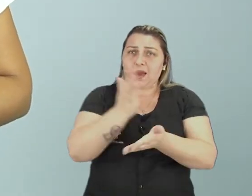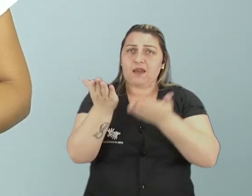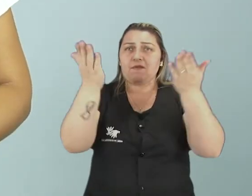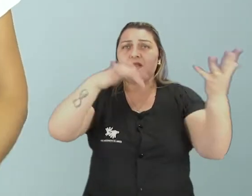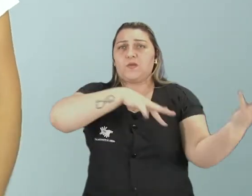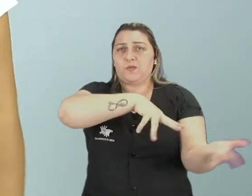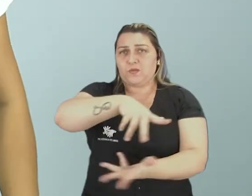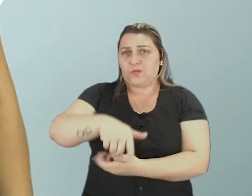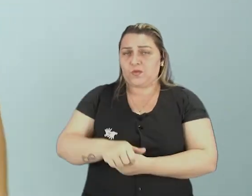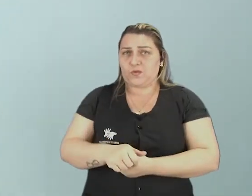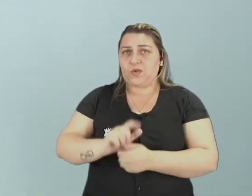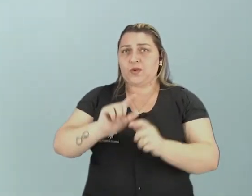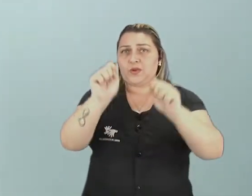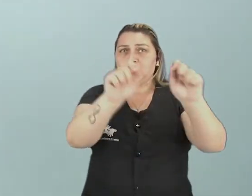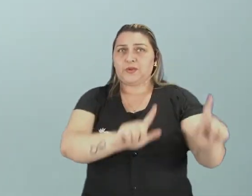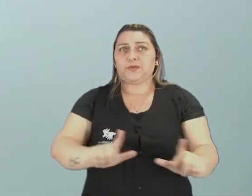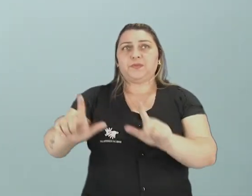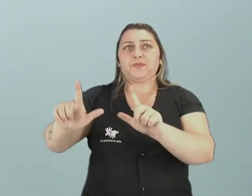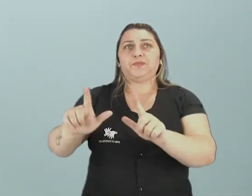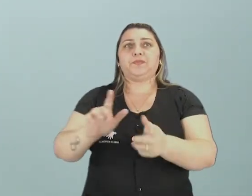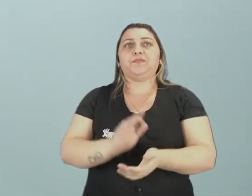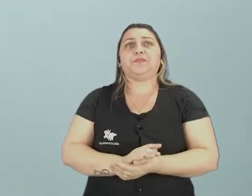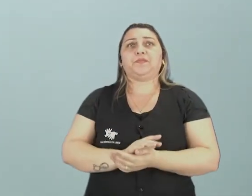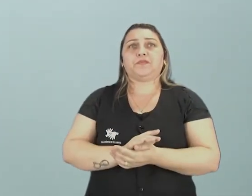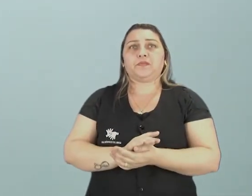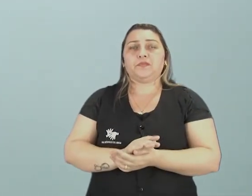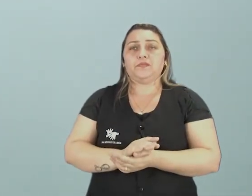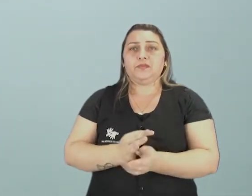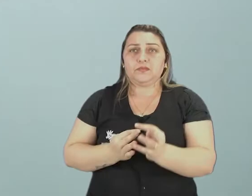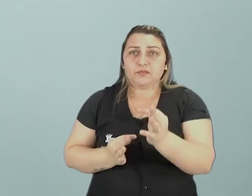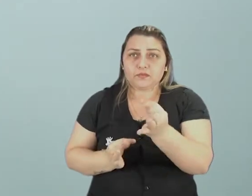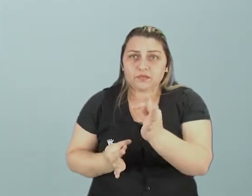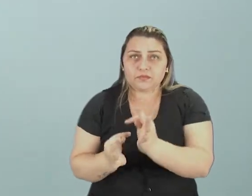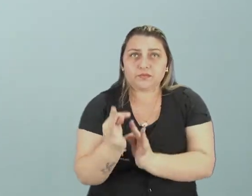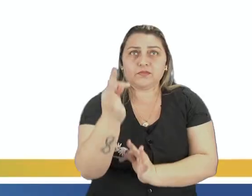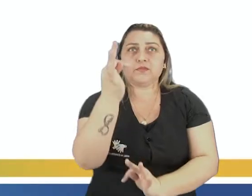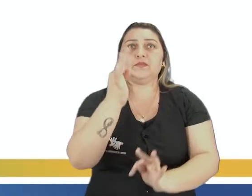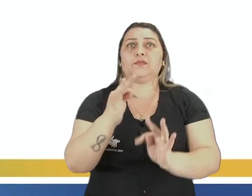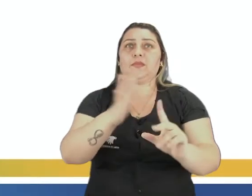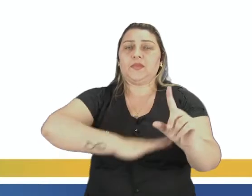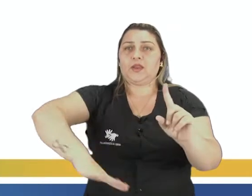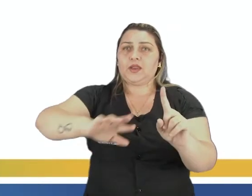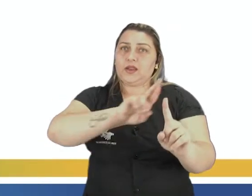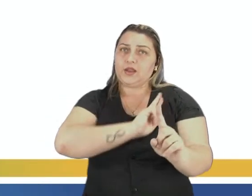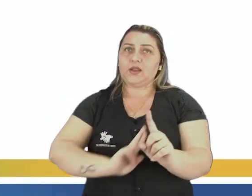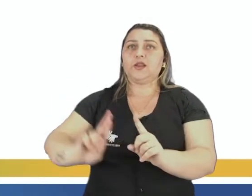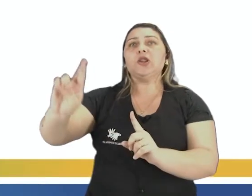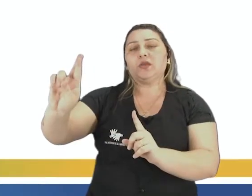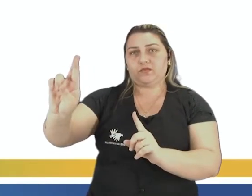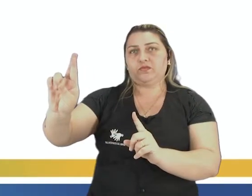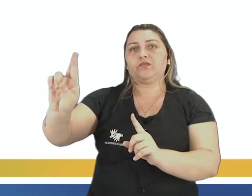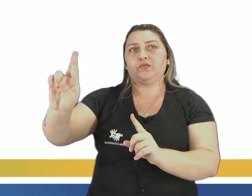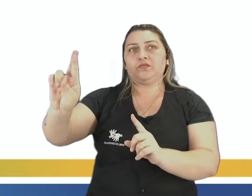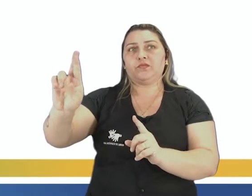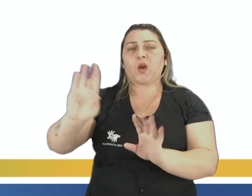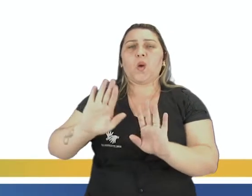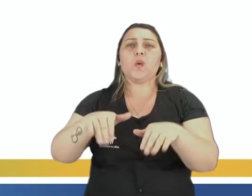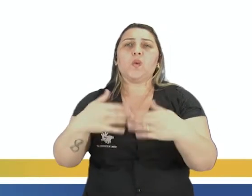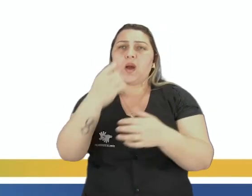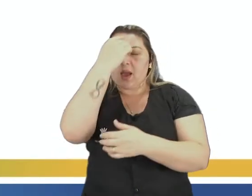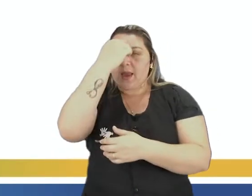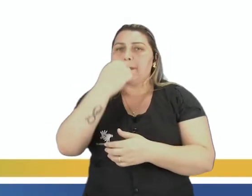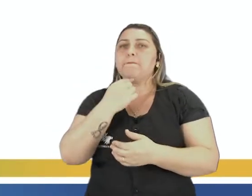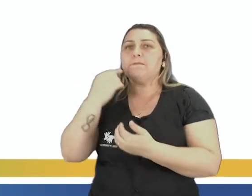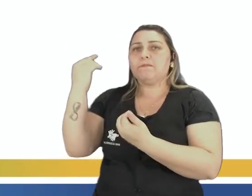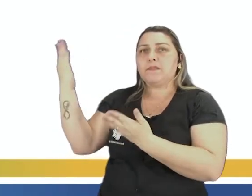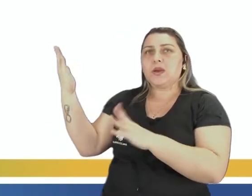maravilhas do mundo. Ao próximo slide. Nós vamos falar um pouquinho sobre tecnologia, sociedade e religião. Qual imagem